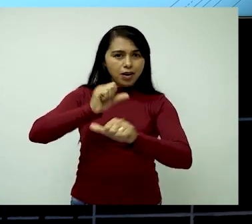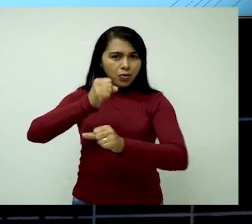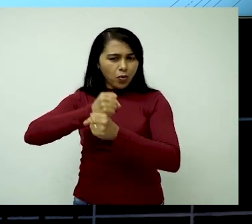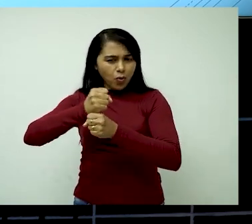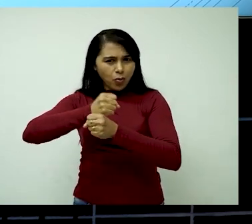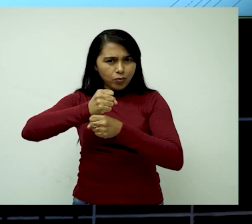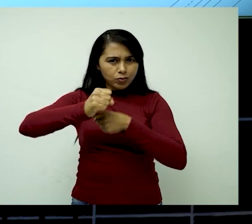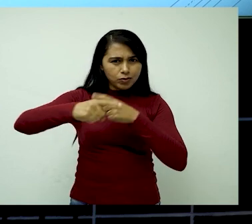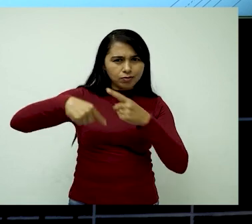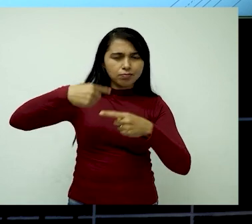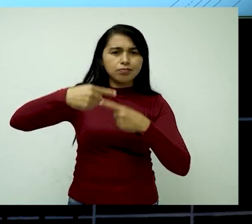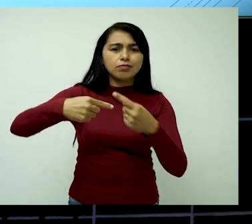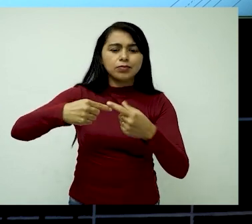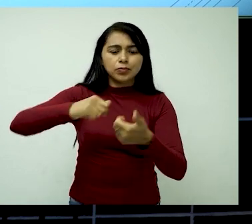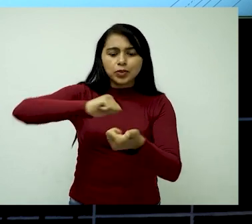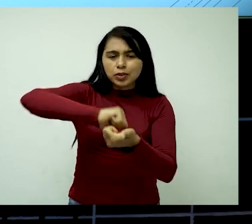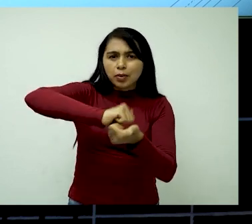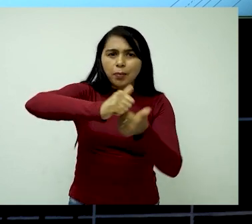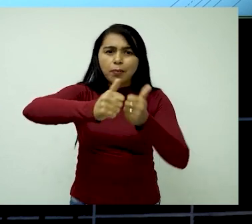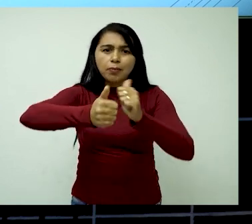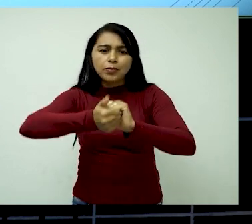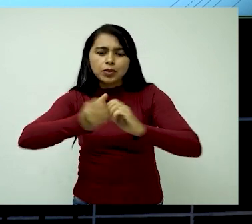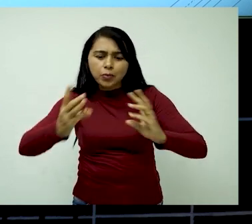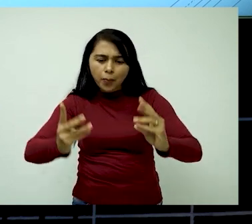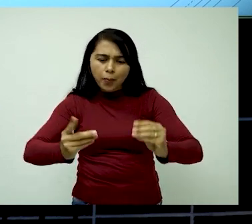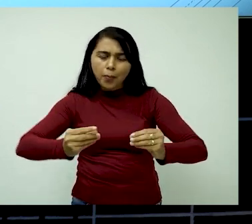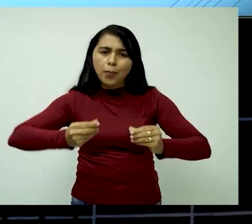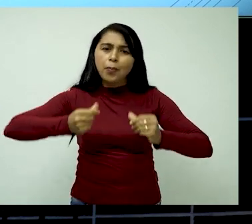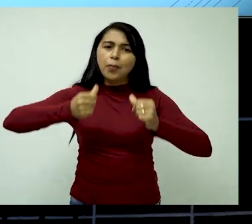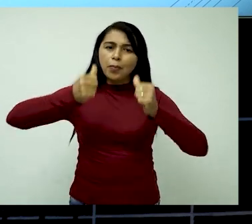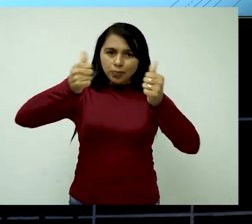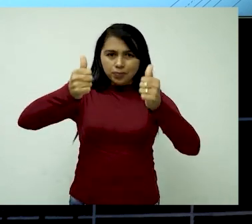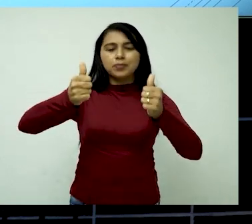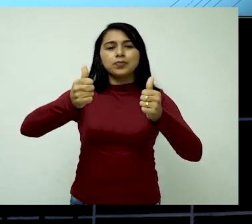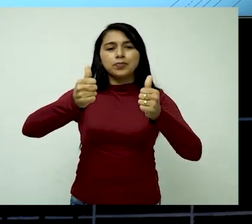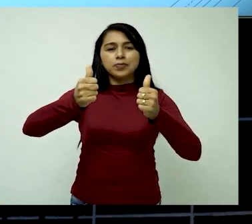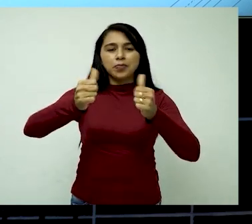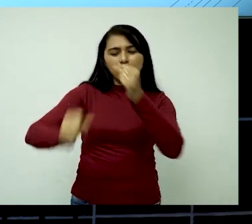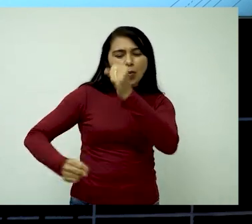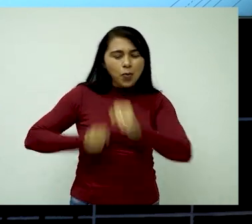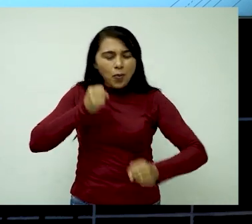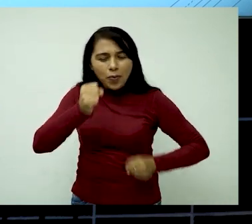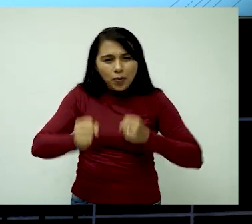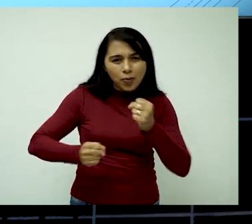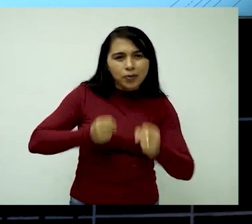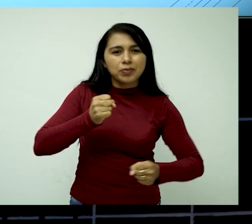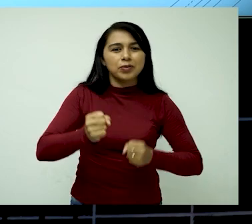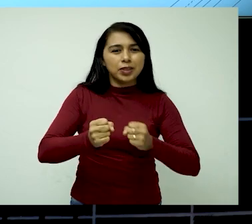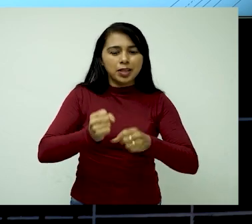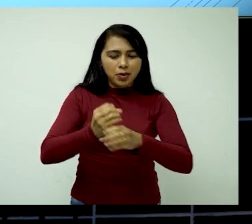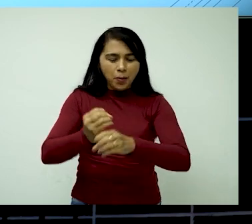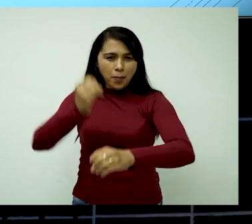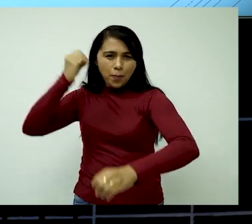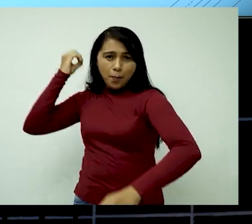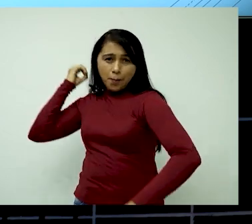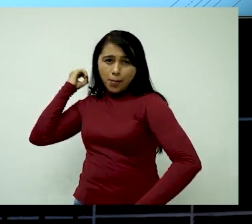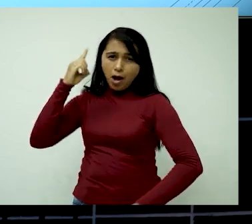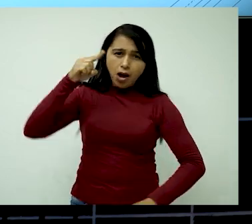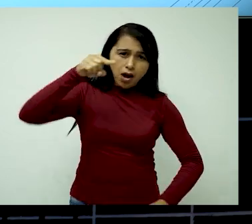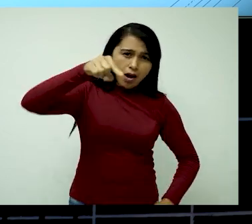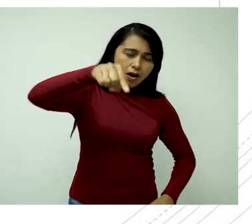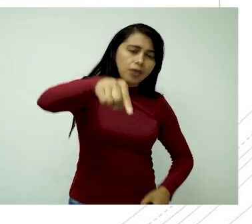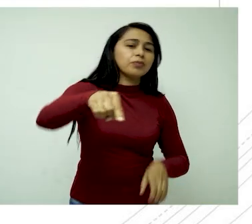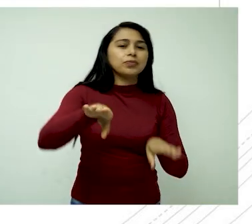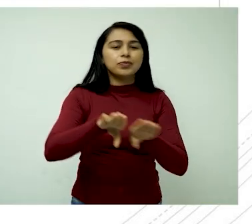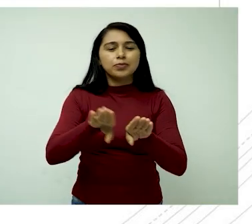aperfeiçoando, tá? O ato de correr ele começa a se aperfeiçoar, o ato de lançar ele começa a se aperfeiçoar. E a